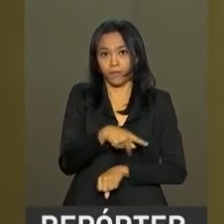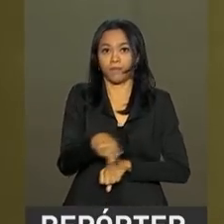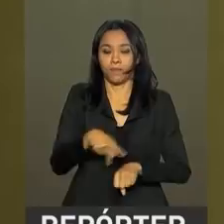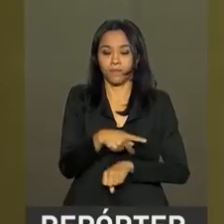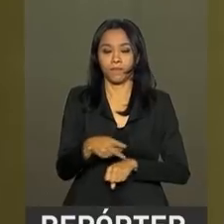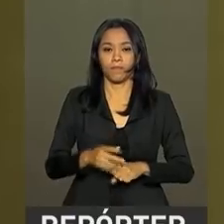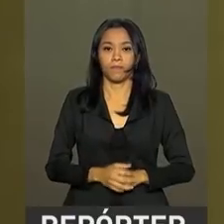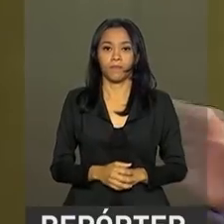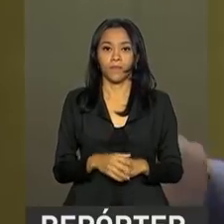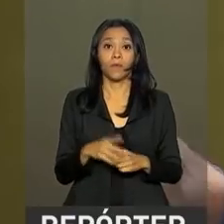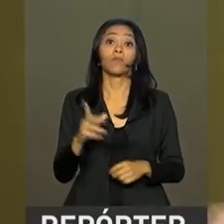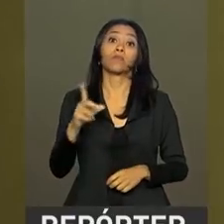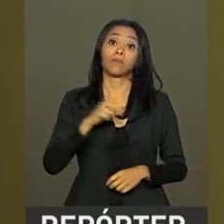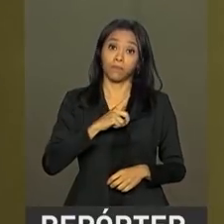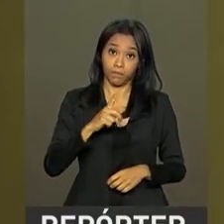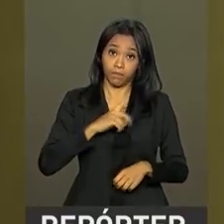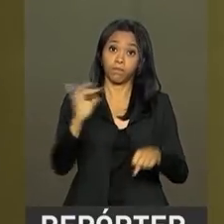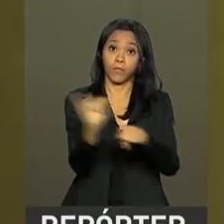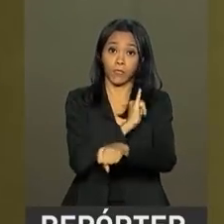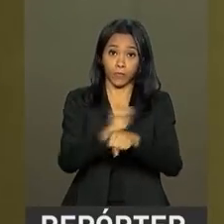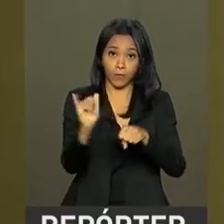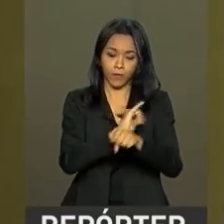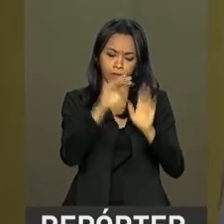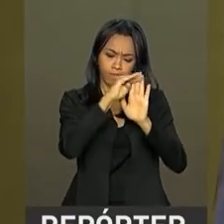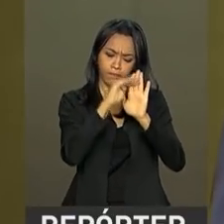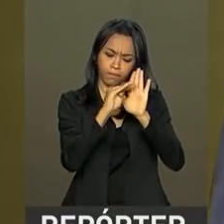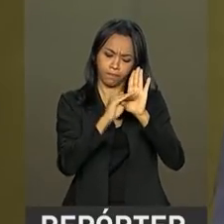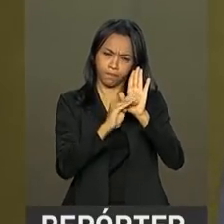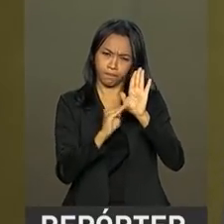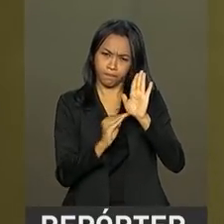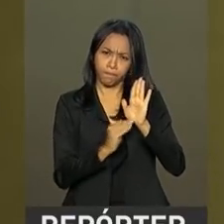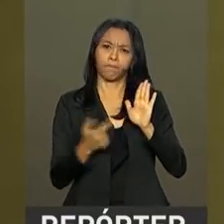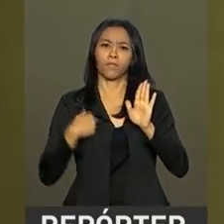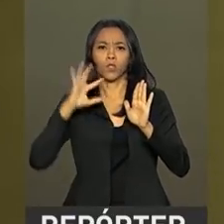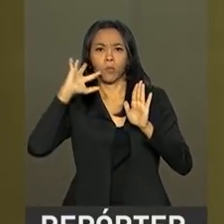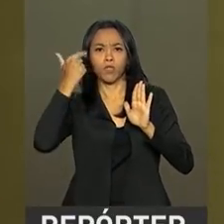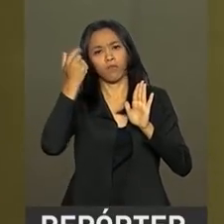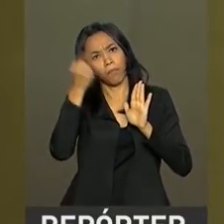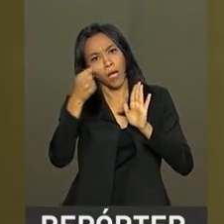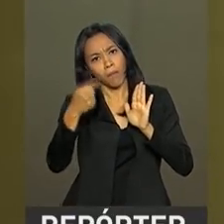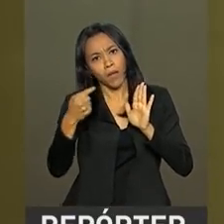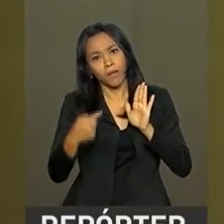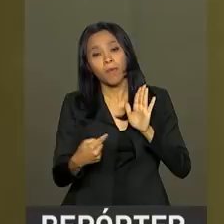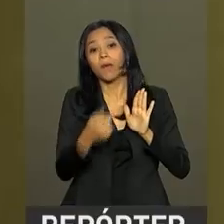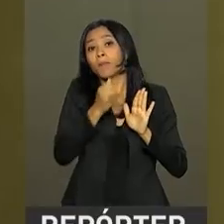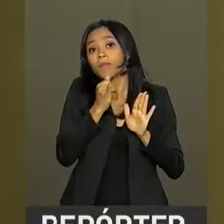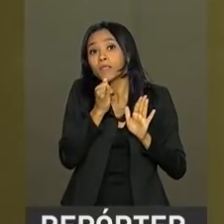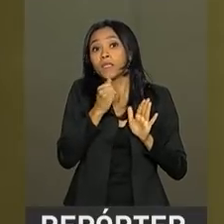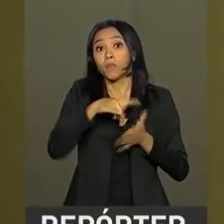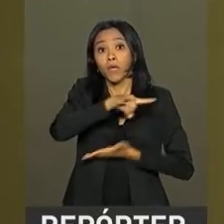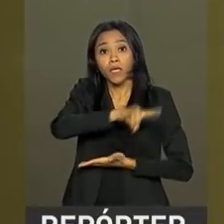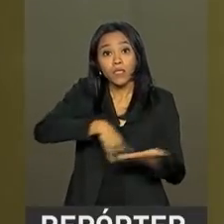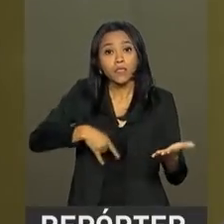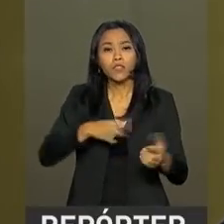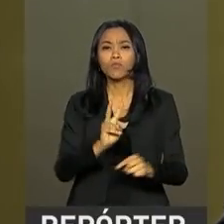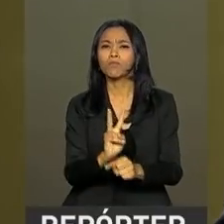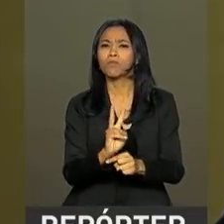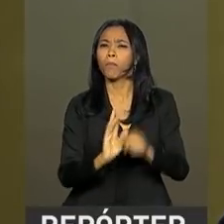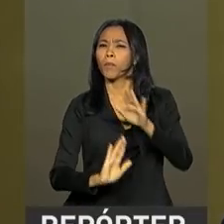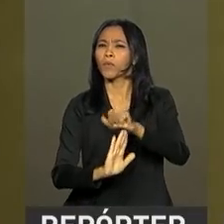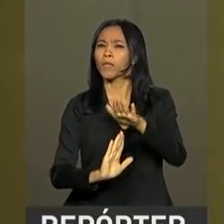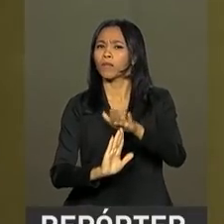temos medidas eficazes que estão sendo tomadas como por exemplo a concessão do registro provisório